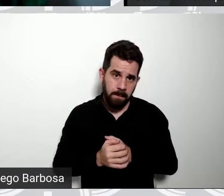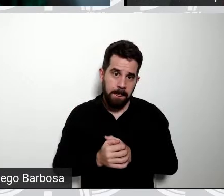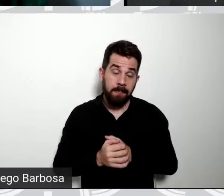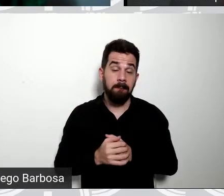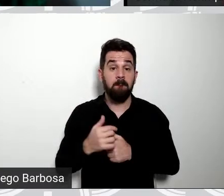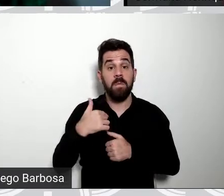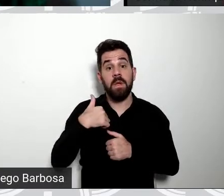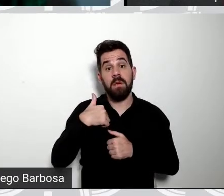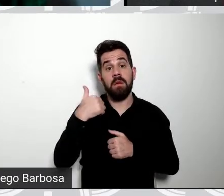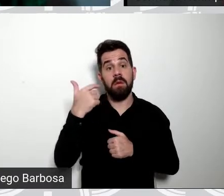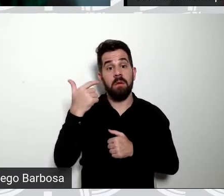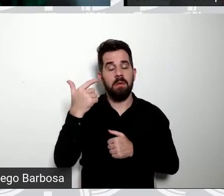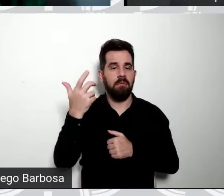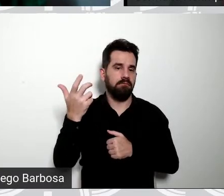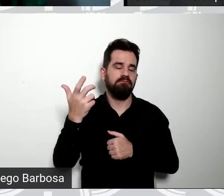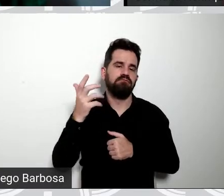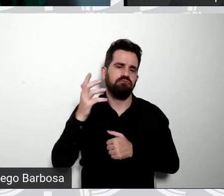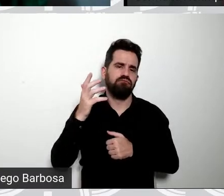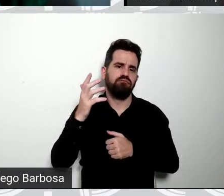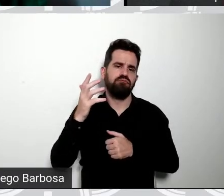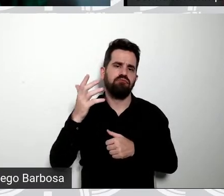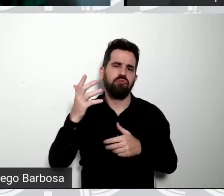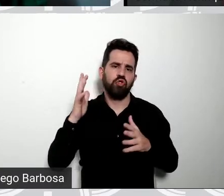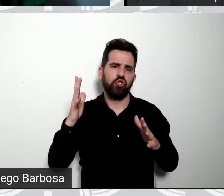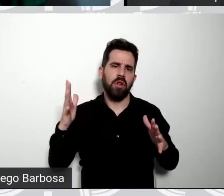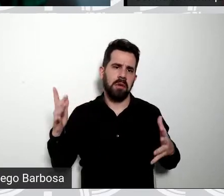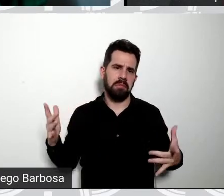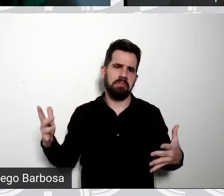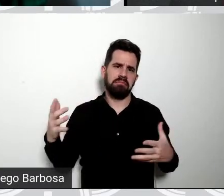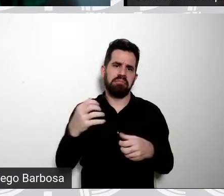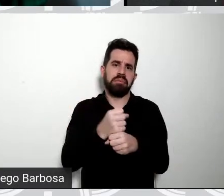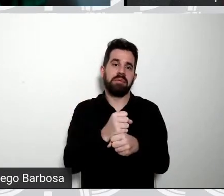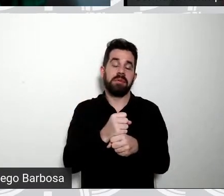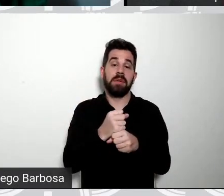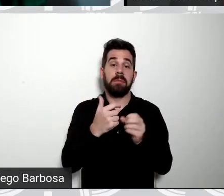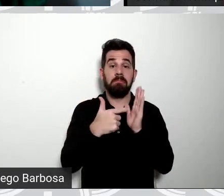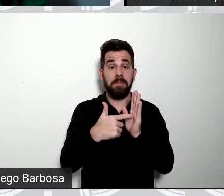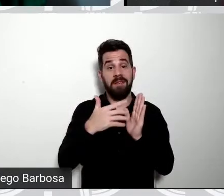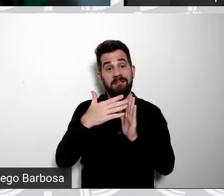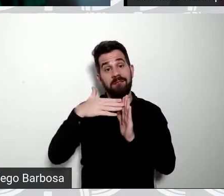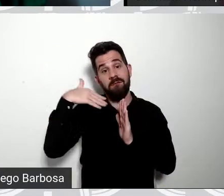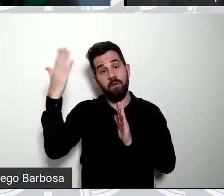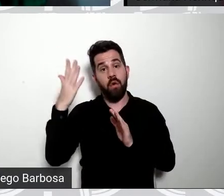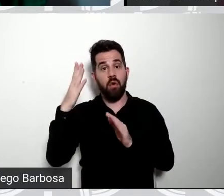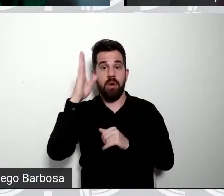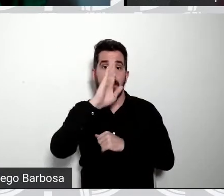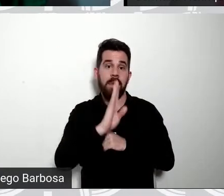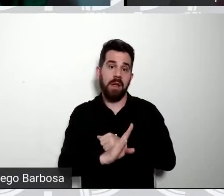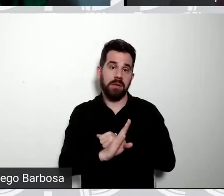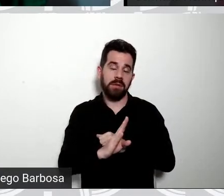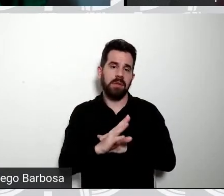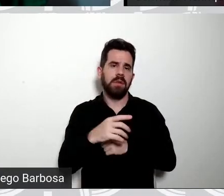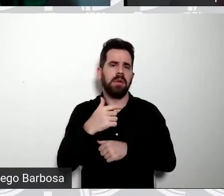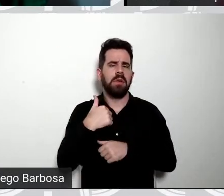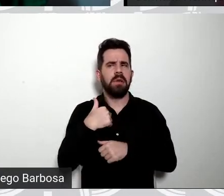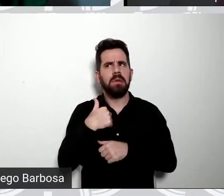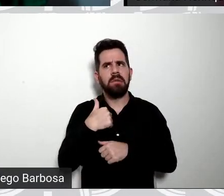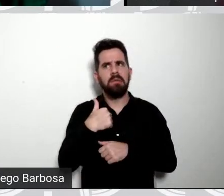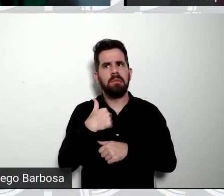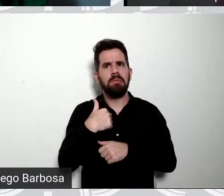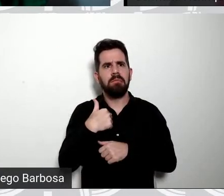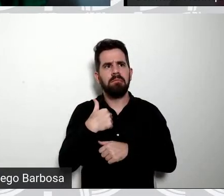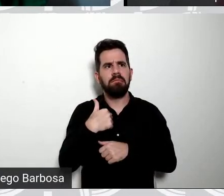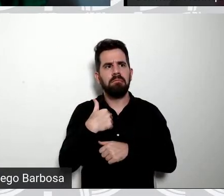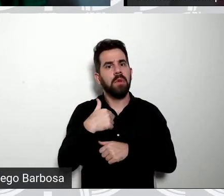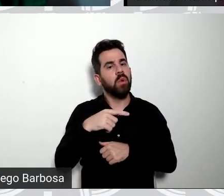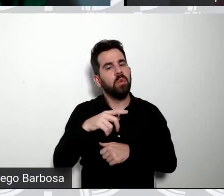Eu só reuni os trabalhos em apresentações fora do Brasil, vejam só. Fiz uma única apresentação na